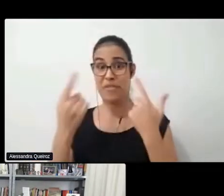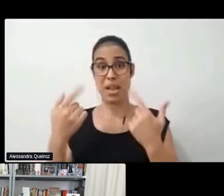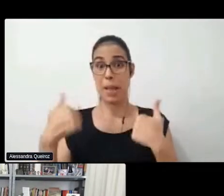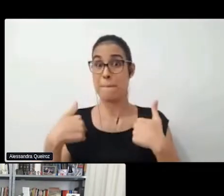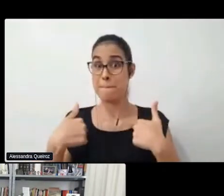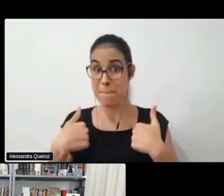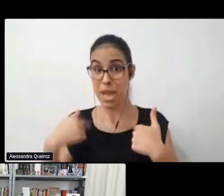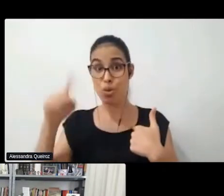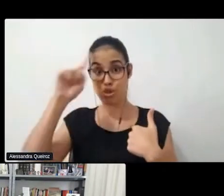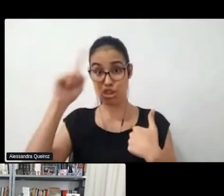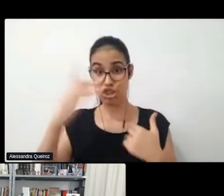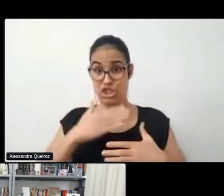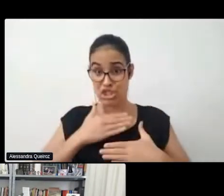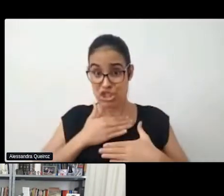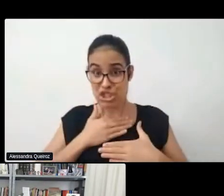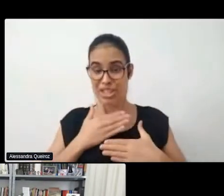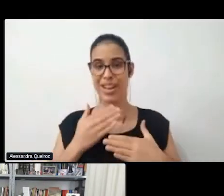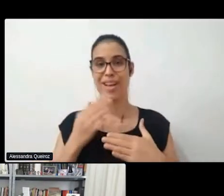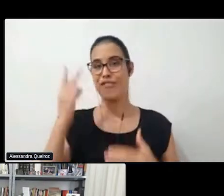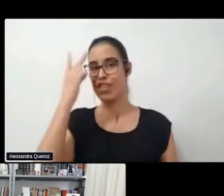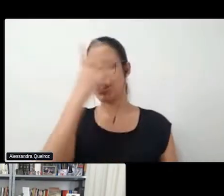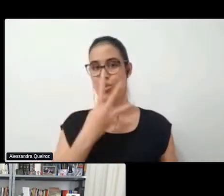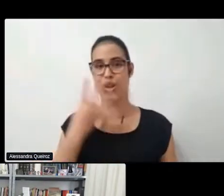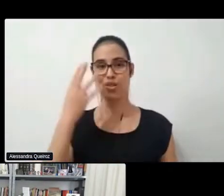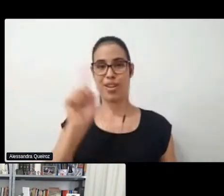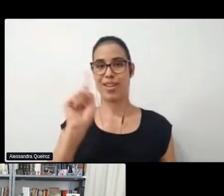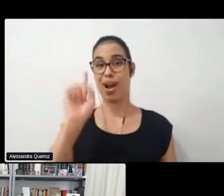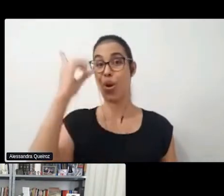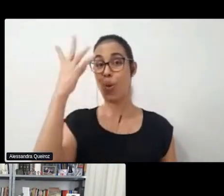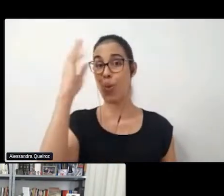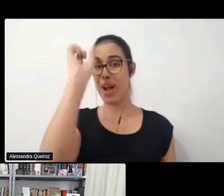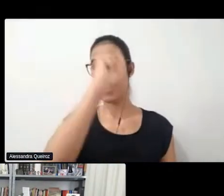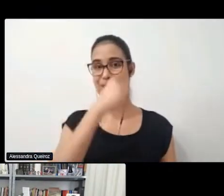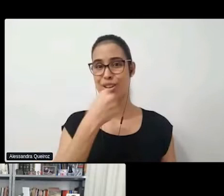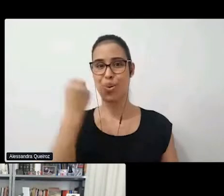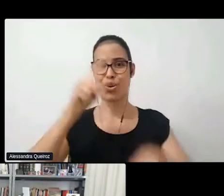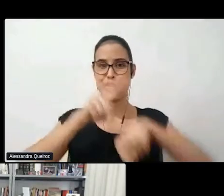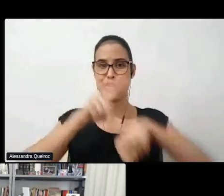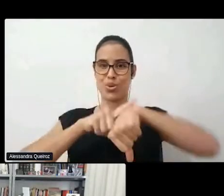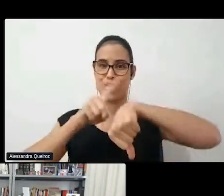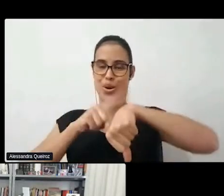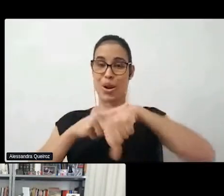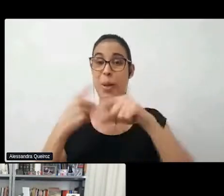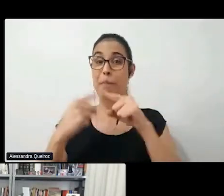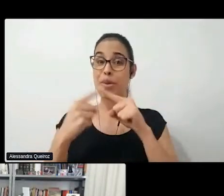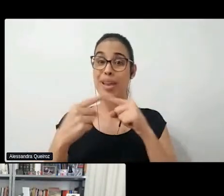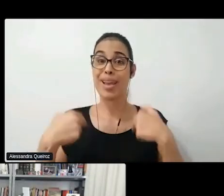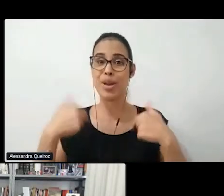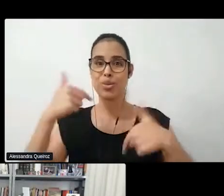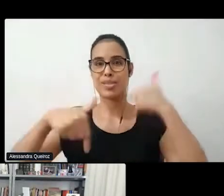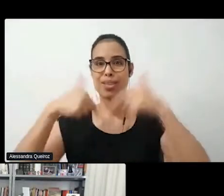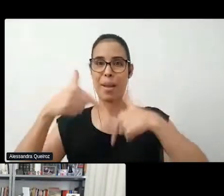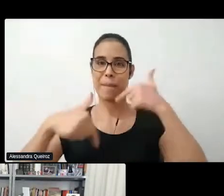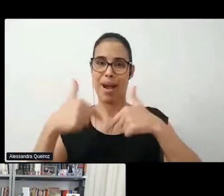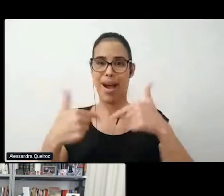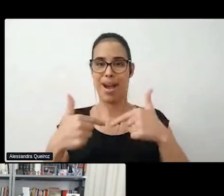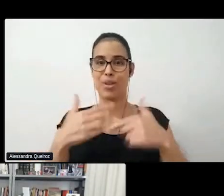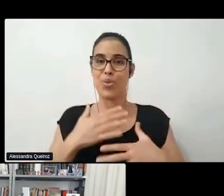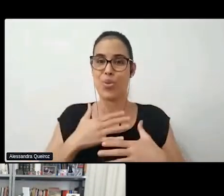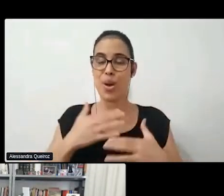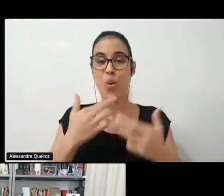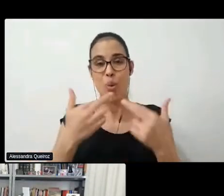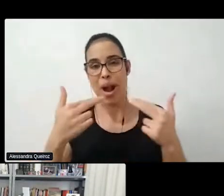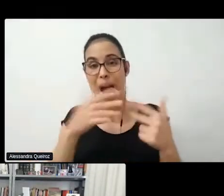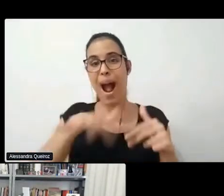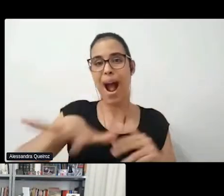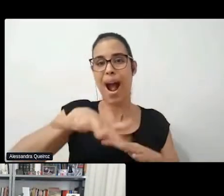48 horas, mas é só um pouquinho. Quando a gente trabalha com algo que a gente gosta, eu tento trabalhar acessibilidade em todas as áreas